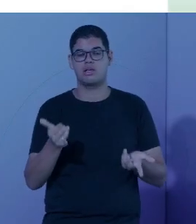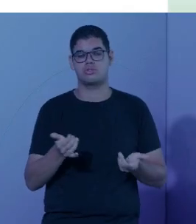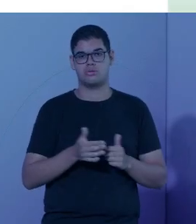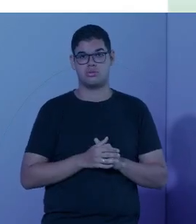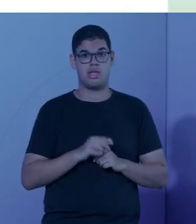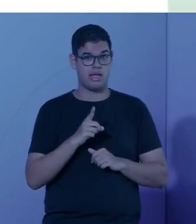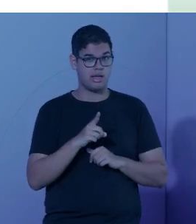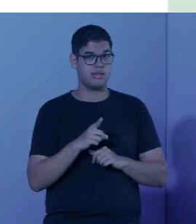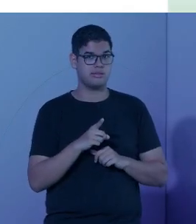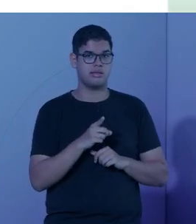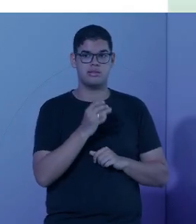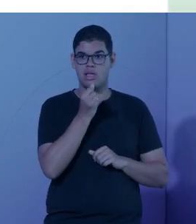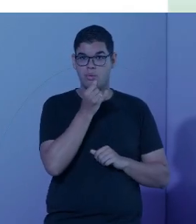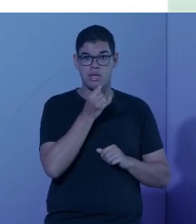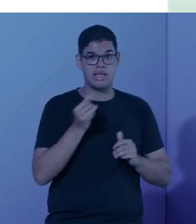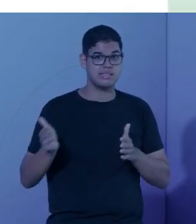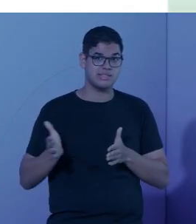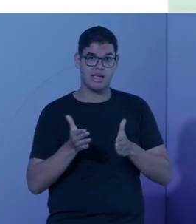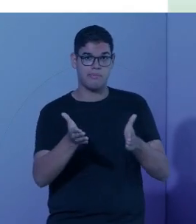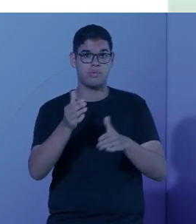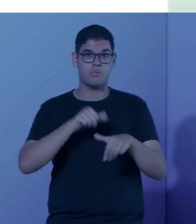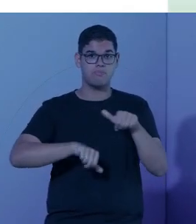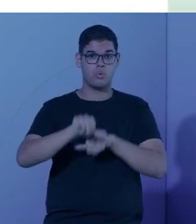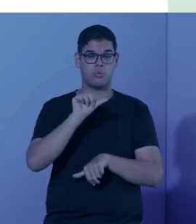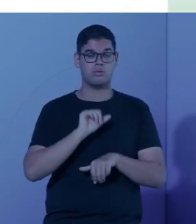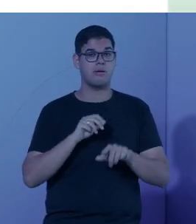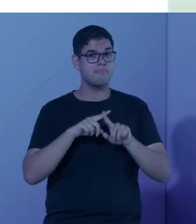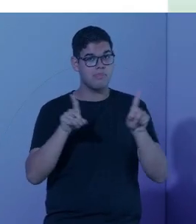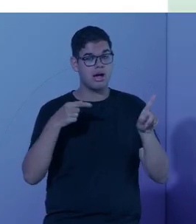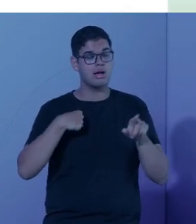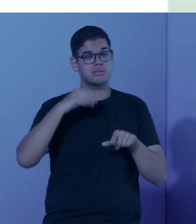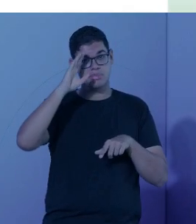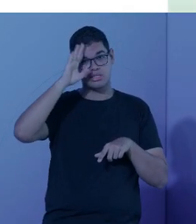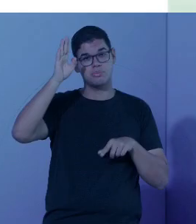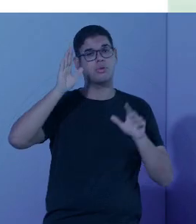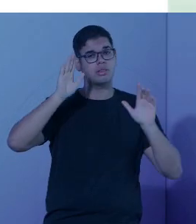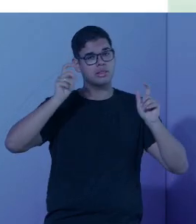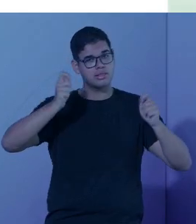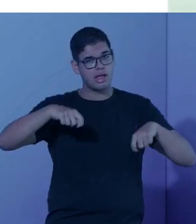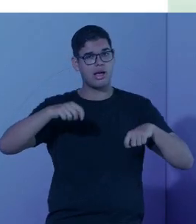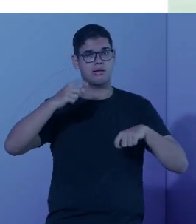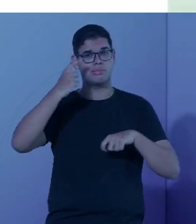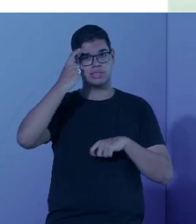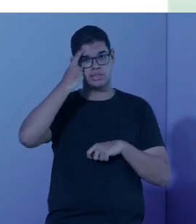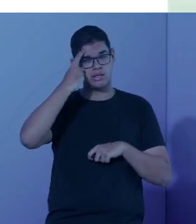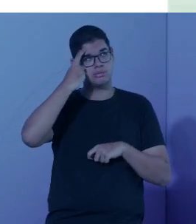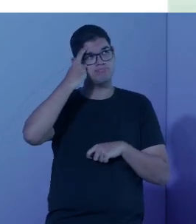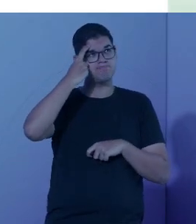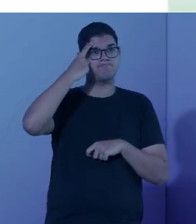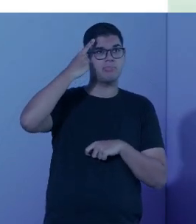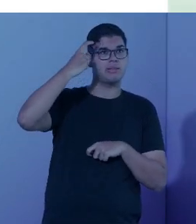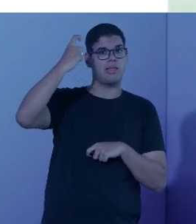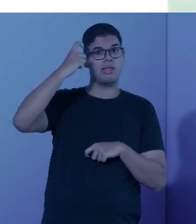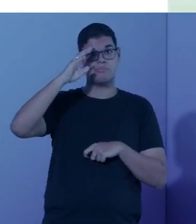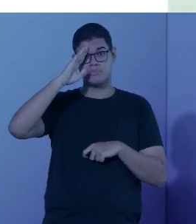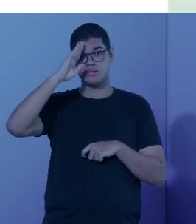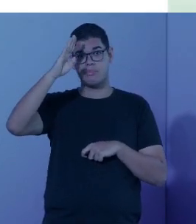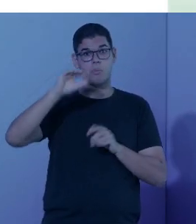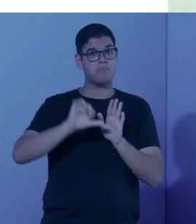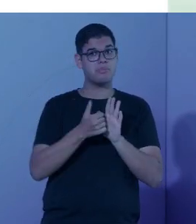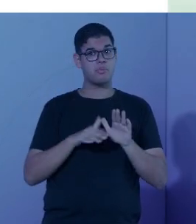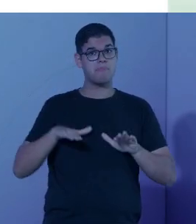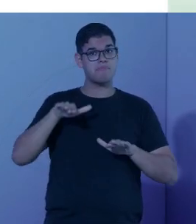fluxo muda. Mas, a princípio, dá para ter uma ideia do que acontece. Obviamente, os